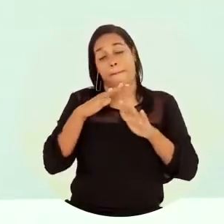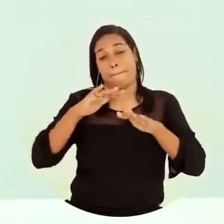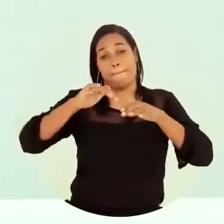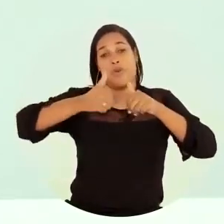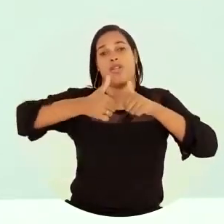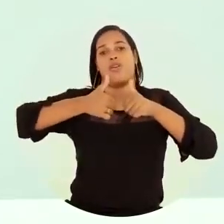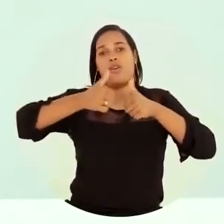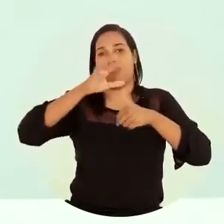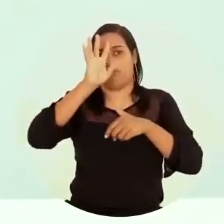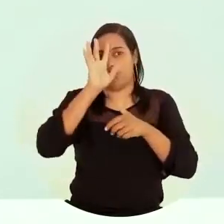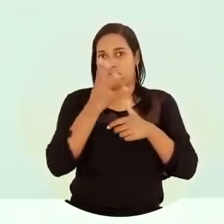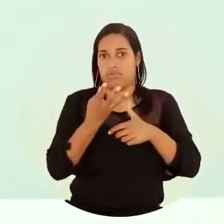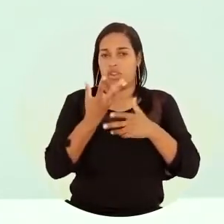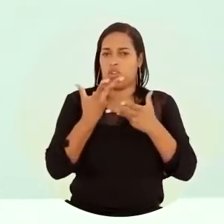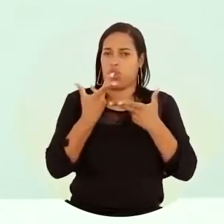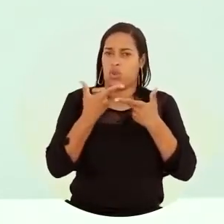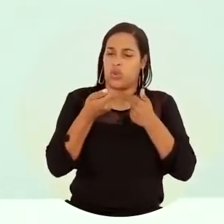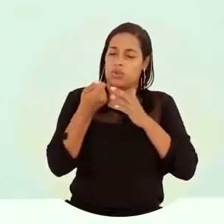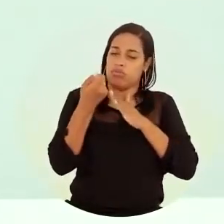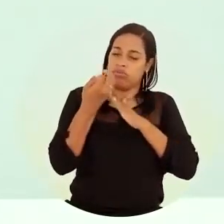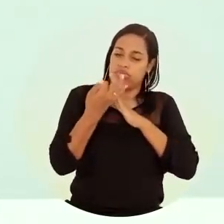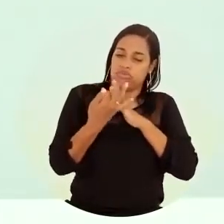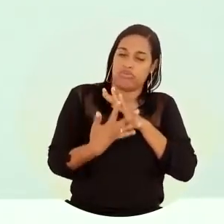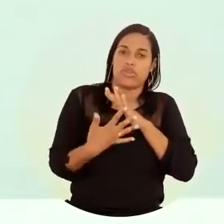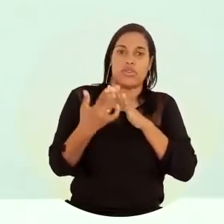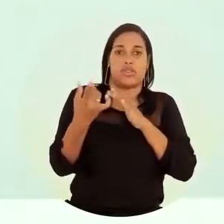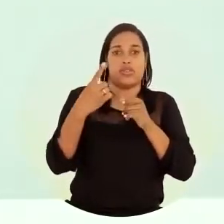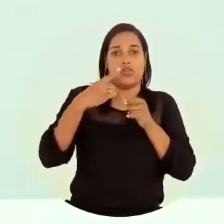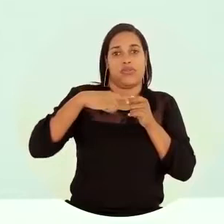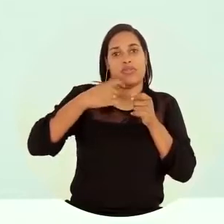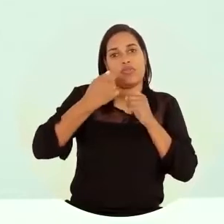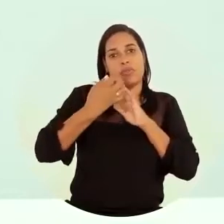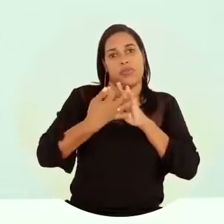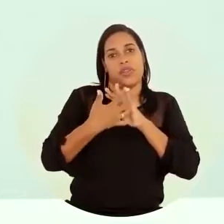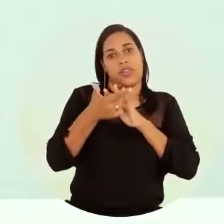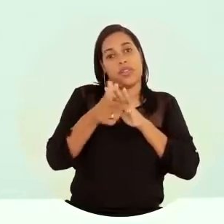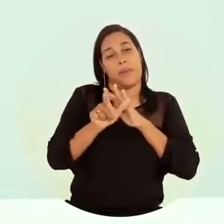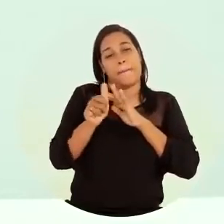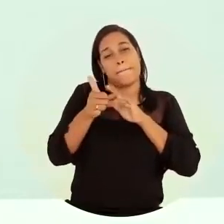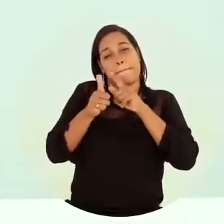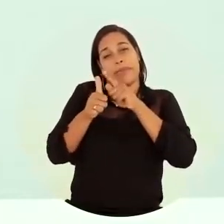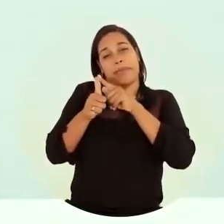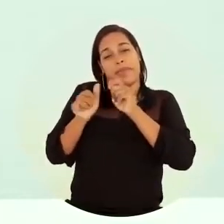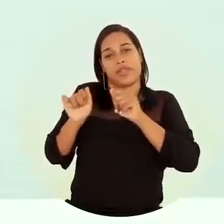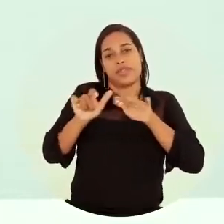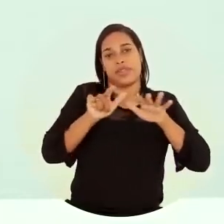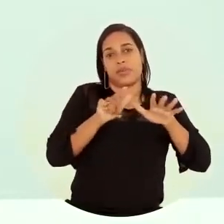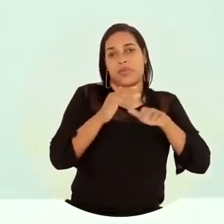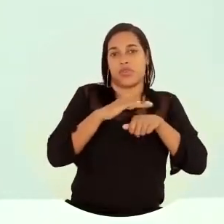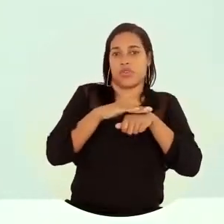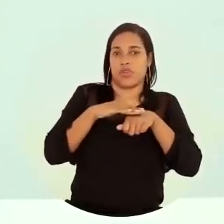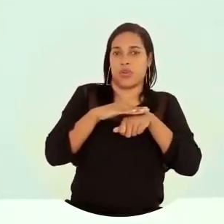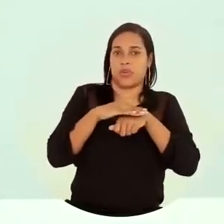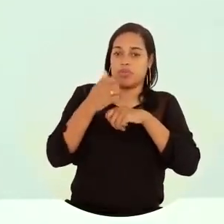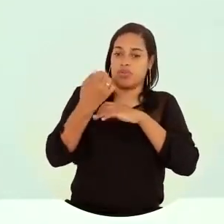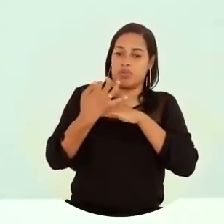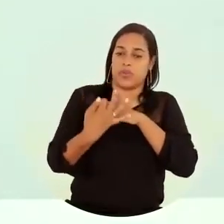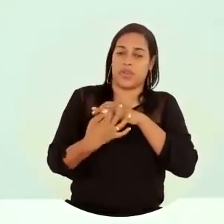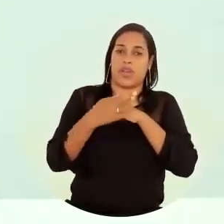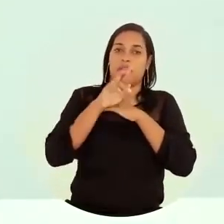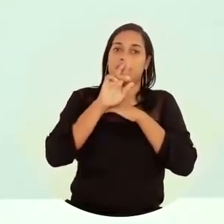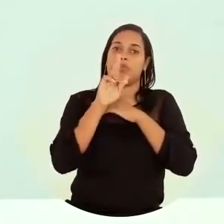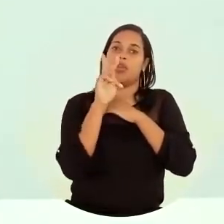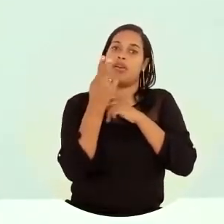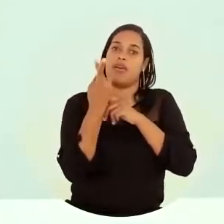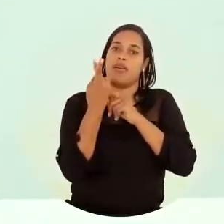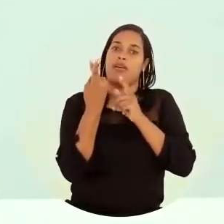recursos humanos. Quando tudo isso começou, quando a gente começou a se preocupar com pessoas, elas ainda eram vistas como recursos. E aí